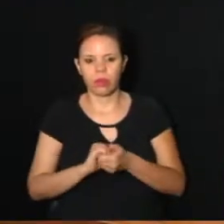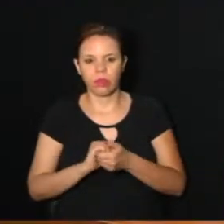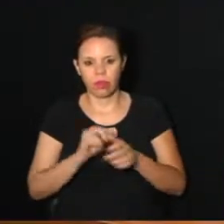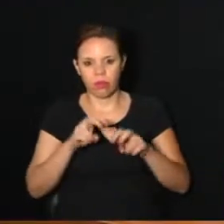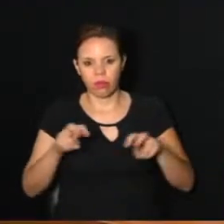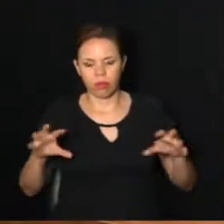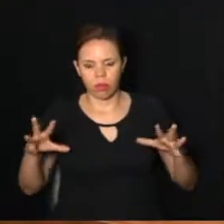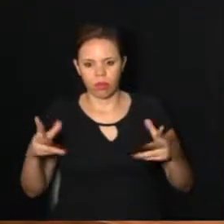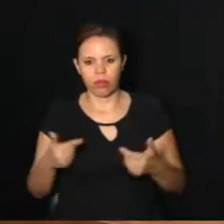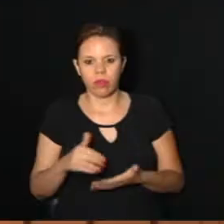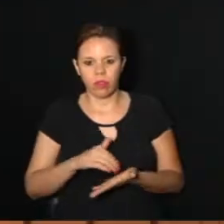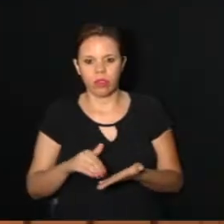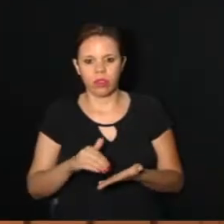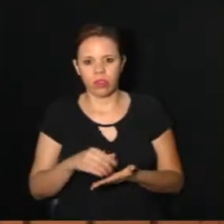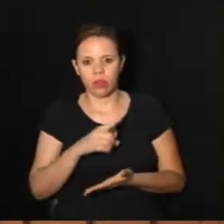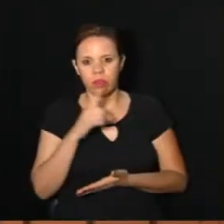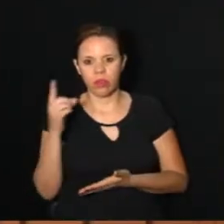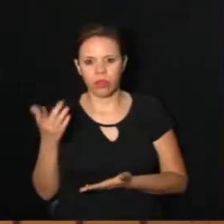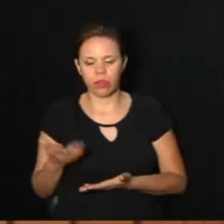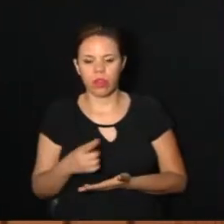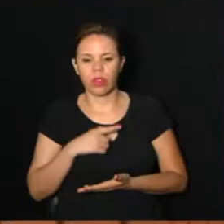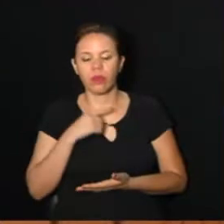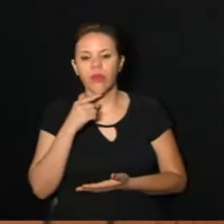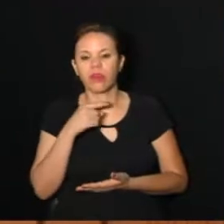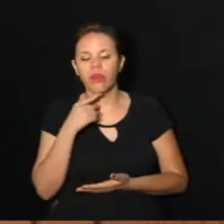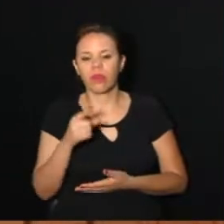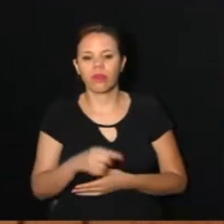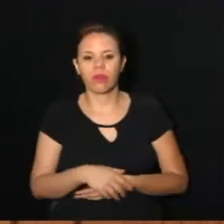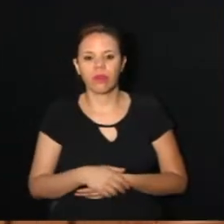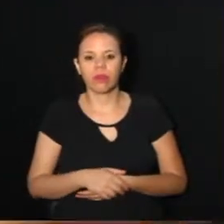toda. E, secretário, bom dia. Tenho uma dúvida,